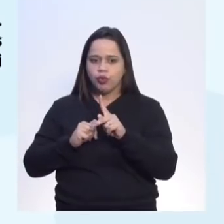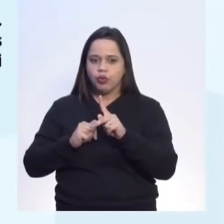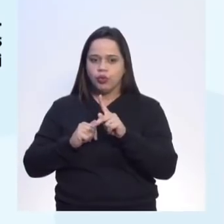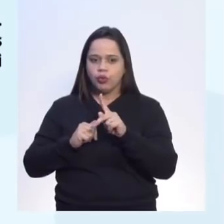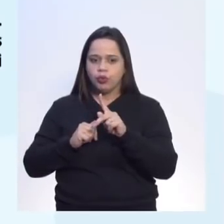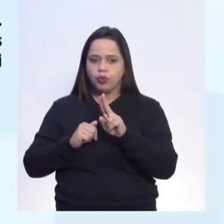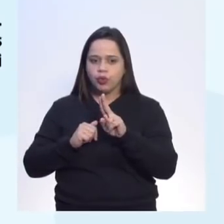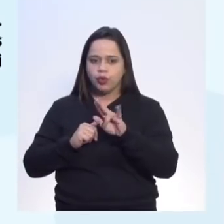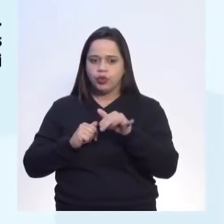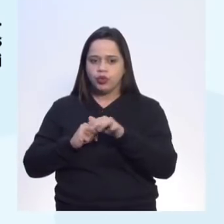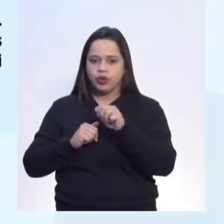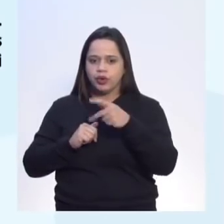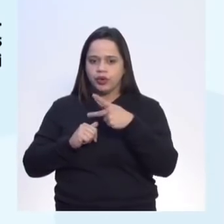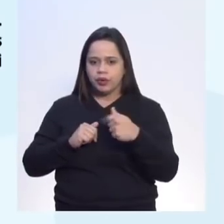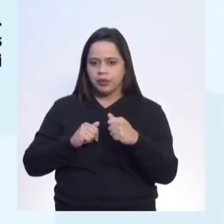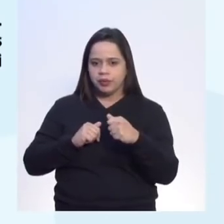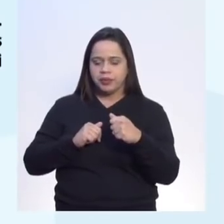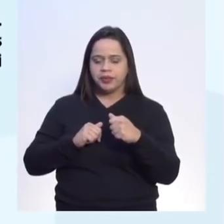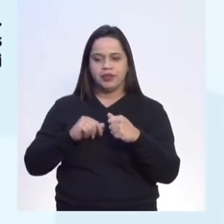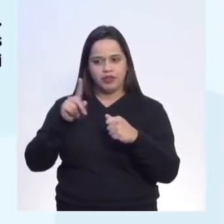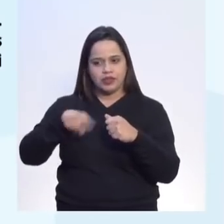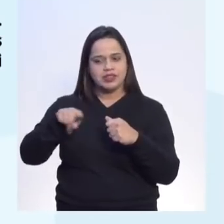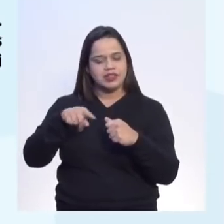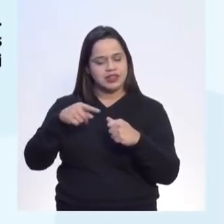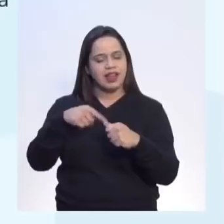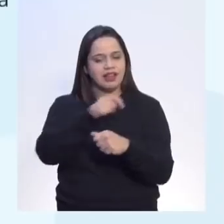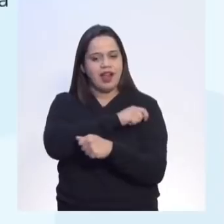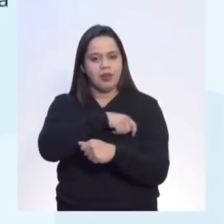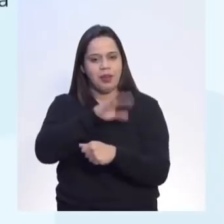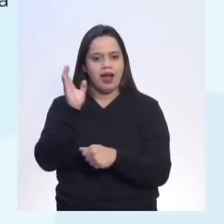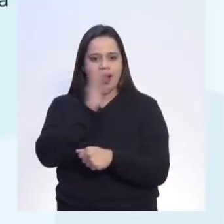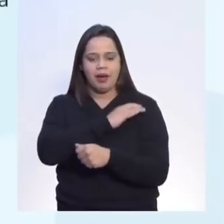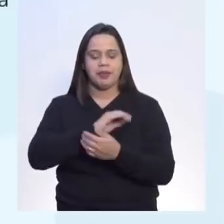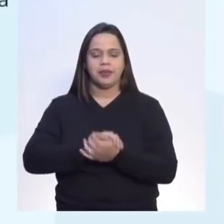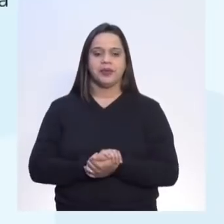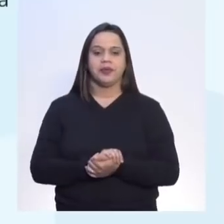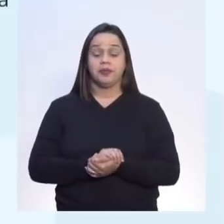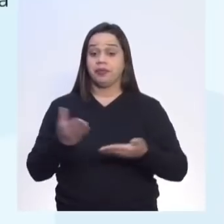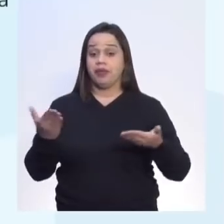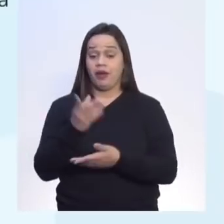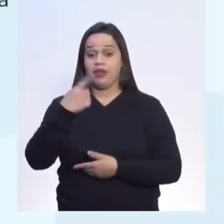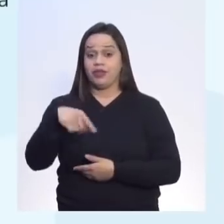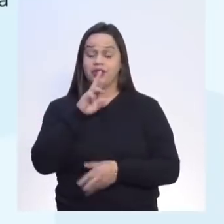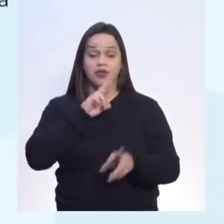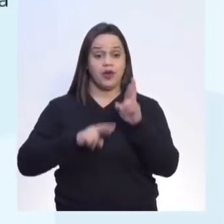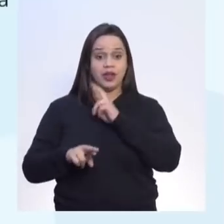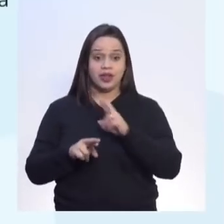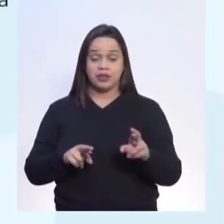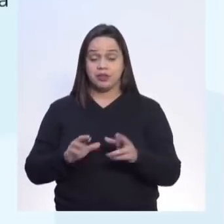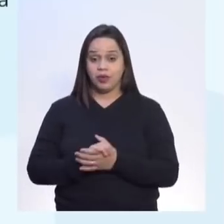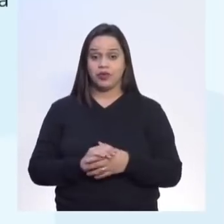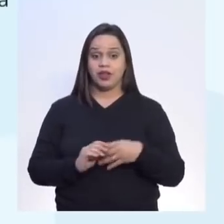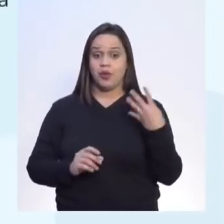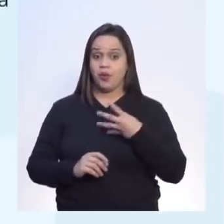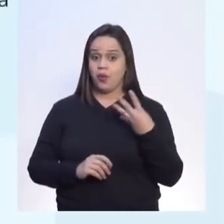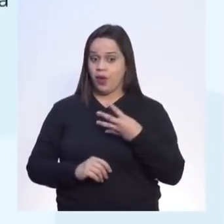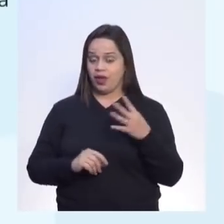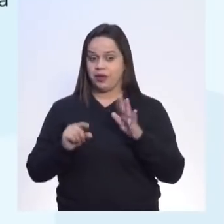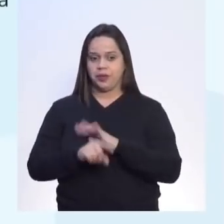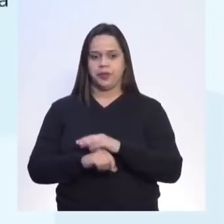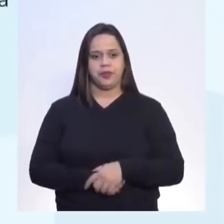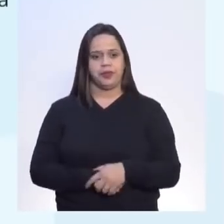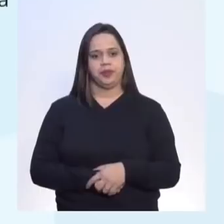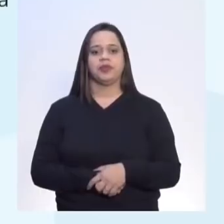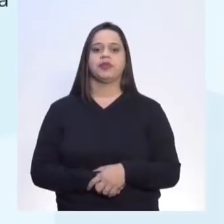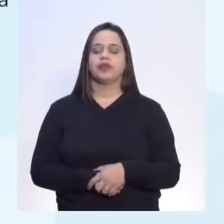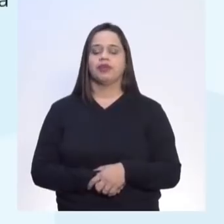que está escrito. Eles são bem mais rápidos que a gente, né? Então, foi. Agora, vocês vão responder aí na 4 para mim. De